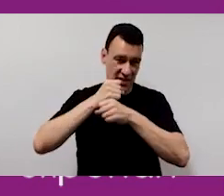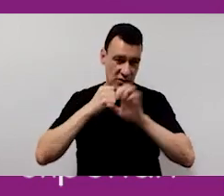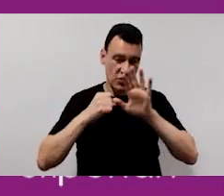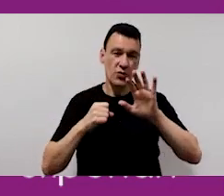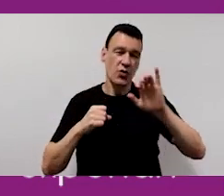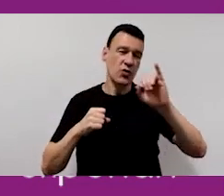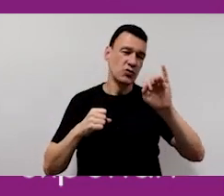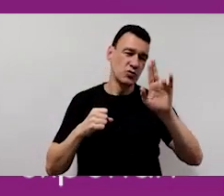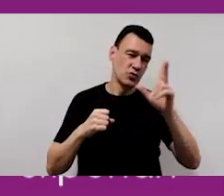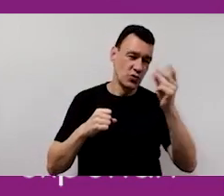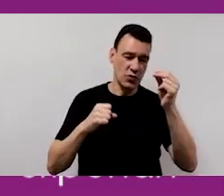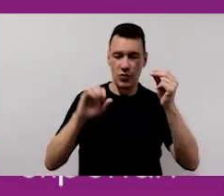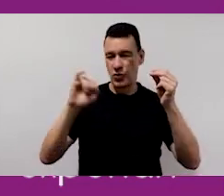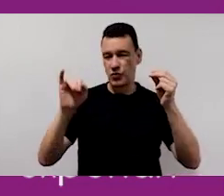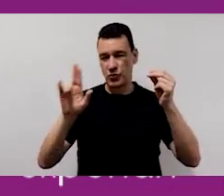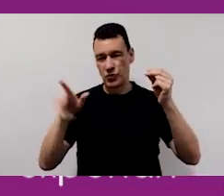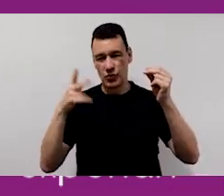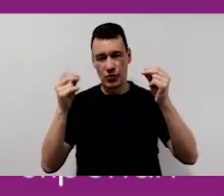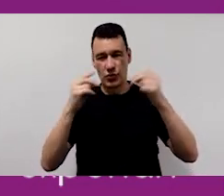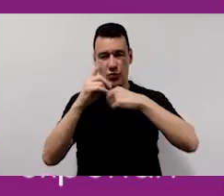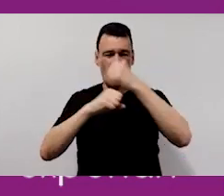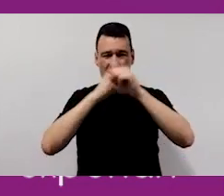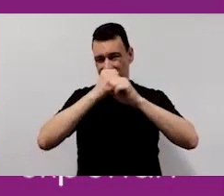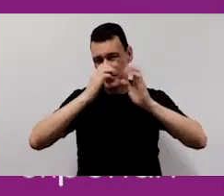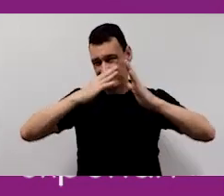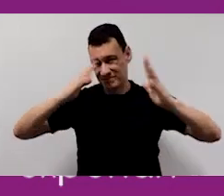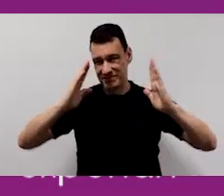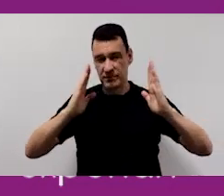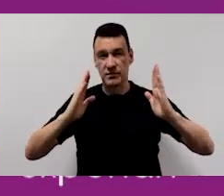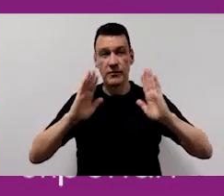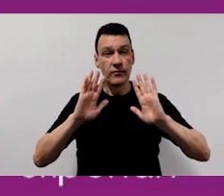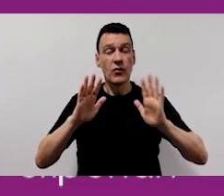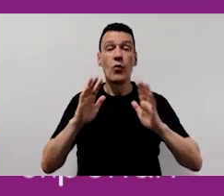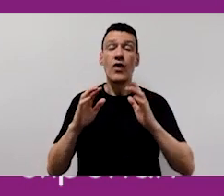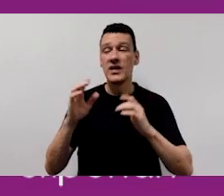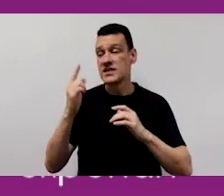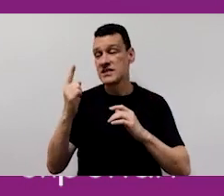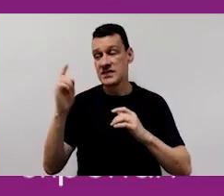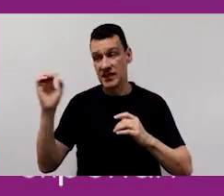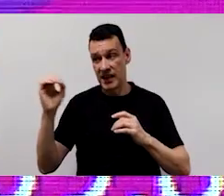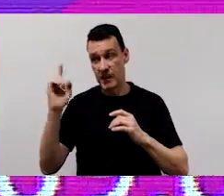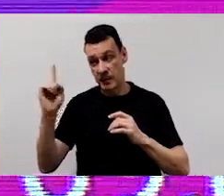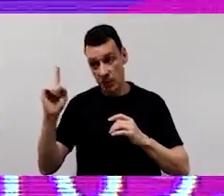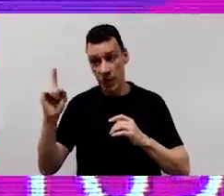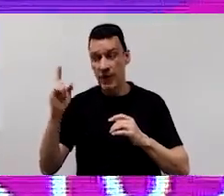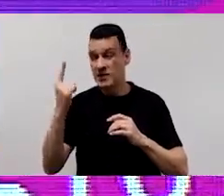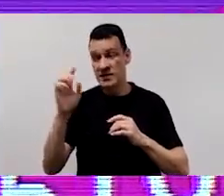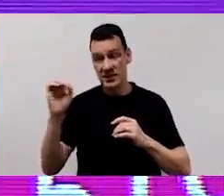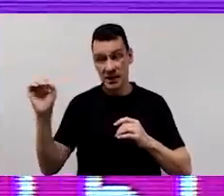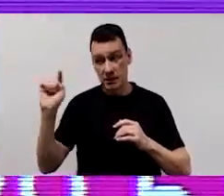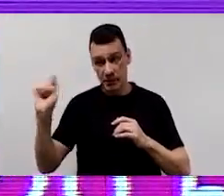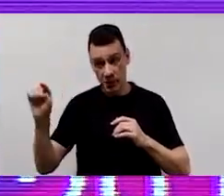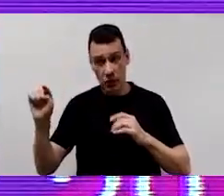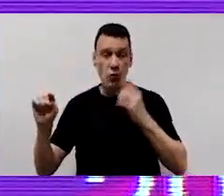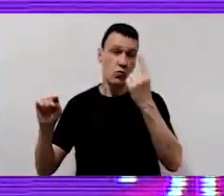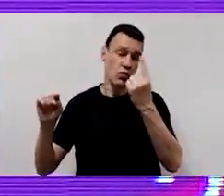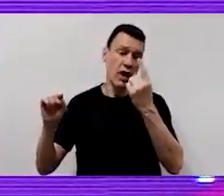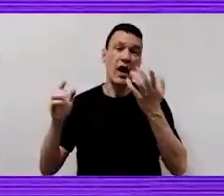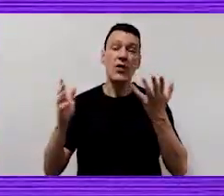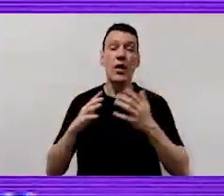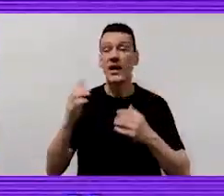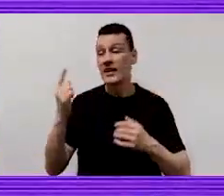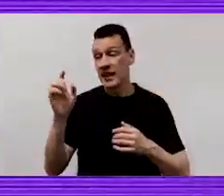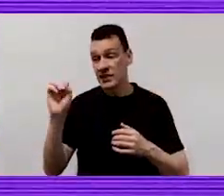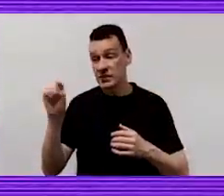era 1 para cada 110 mil. E hoje a gente está em 1 a cada 10 mil. Você vê que